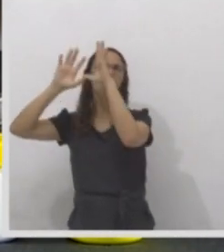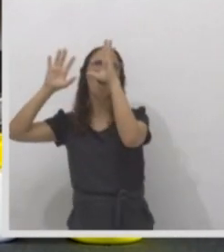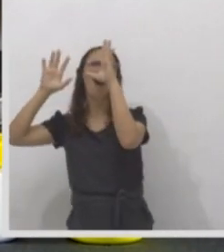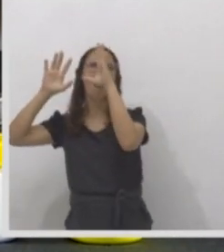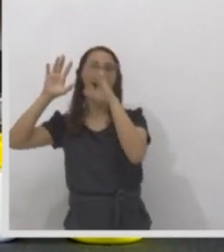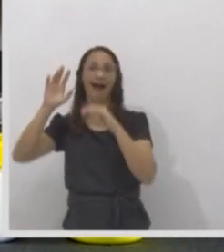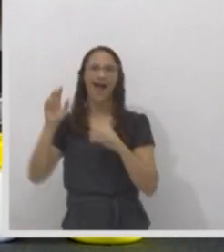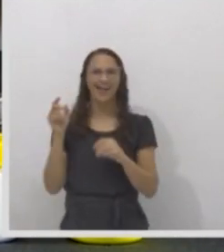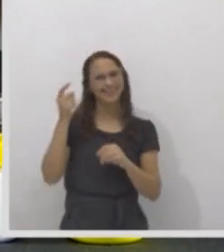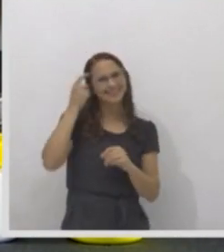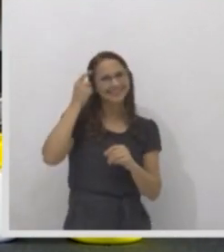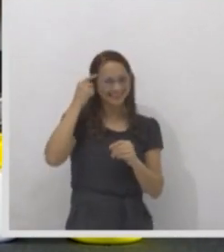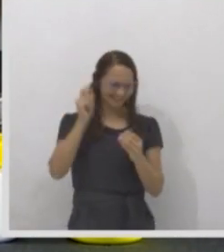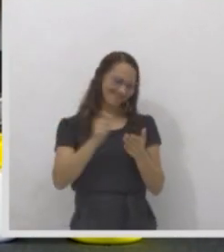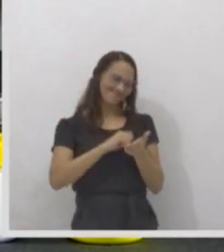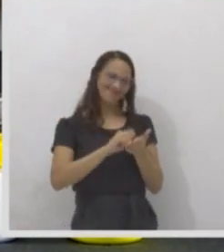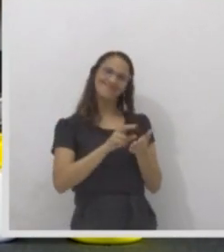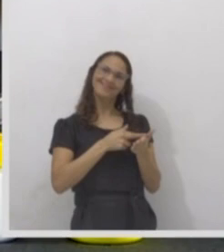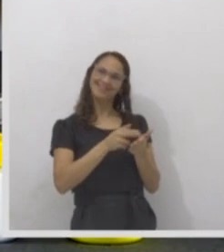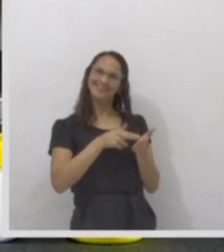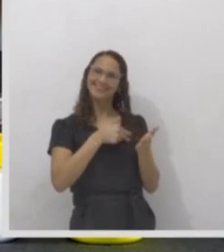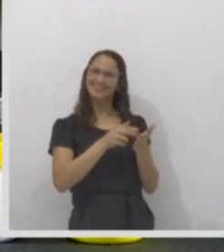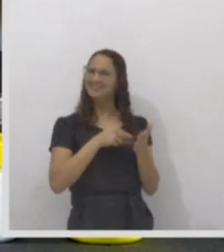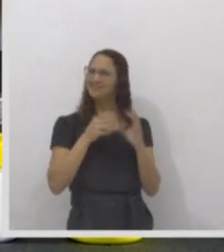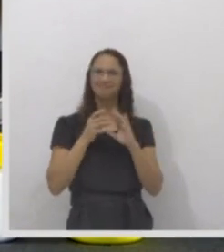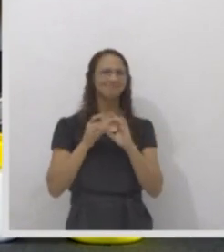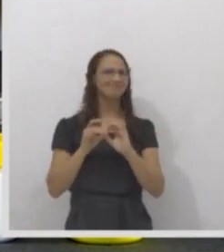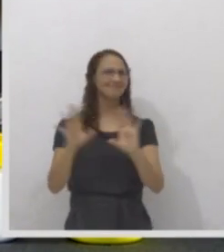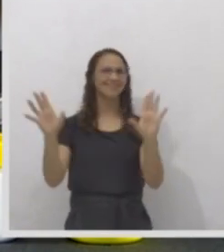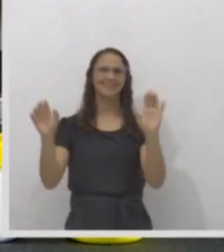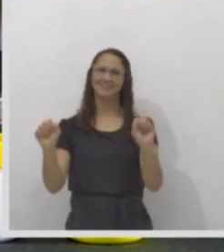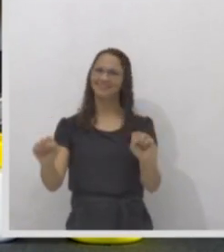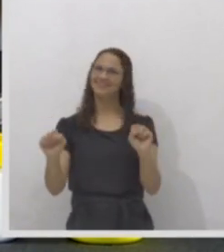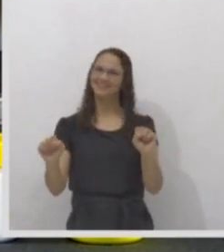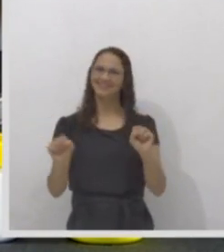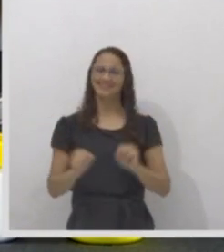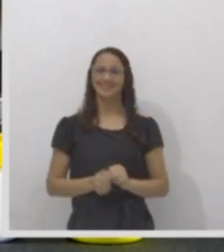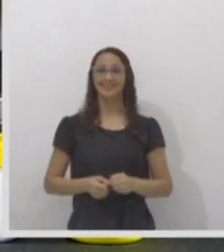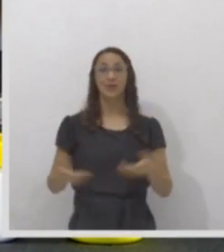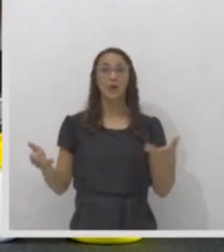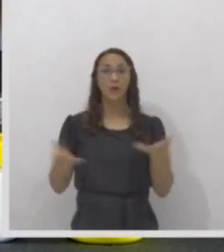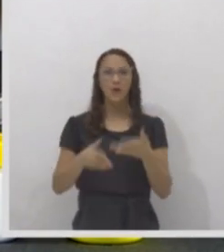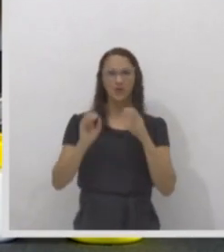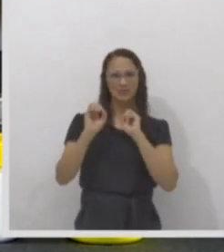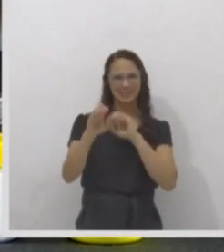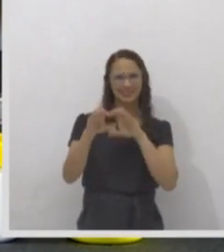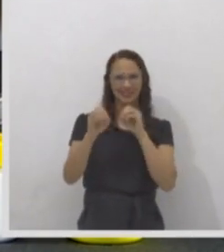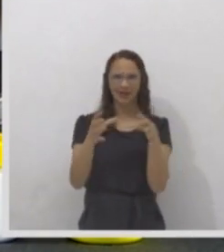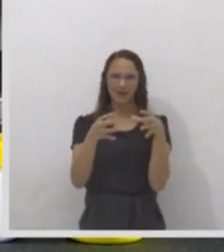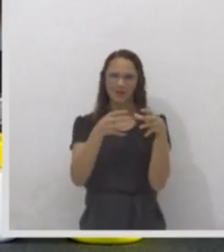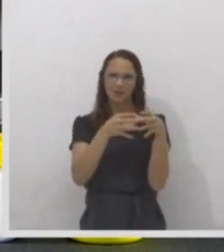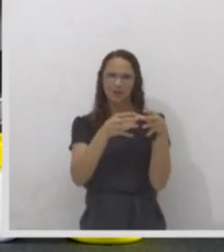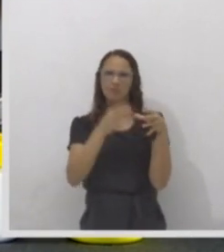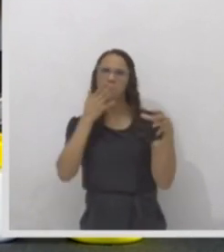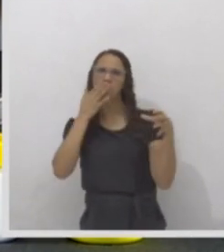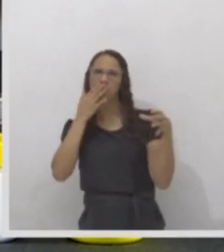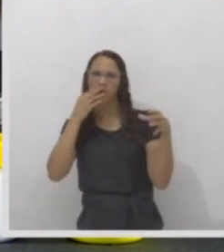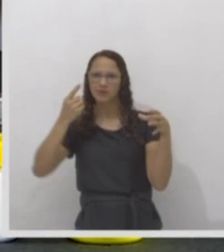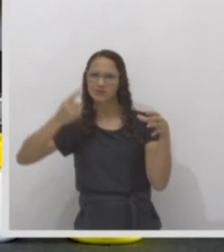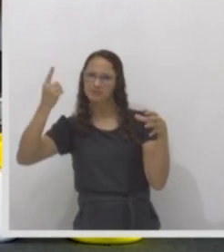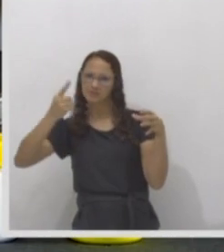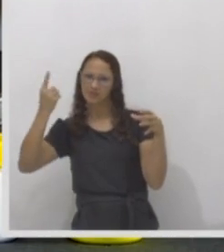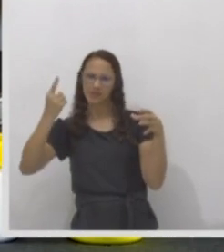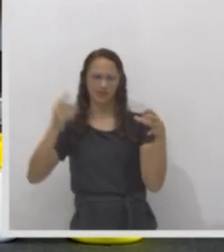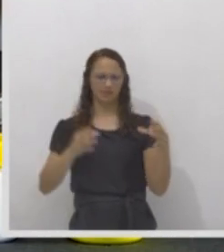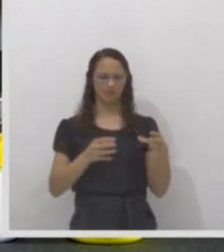você quiser. Essa aula de hoje eu ensinei um pouco sobre cores primárias e secundárias, porque são